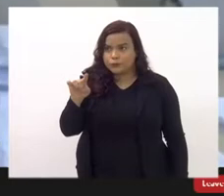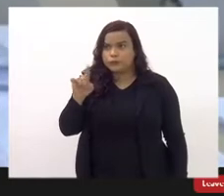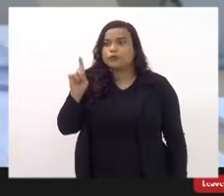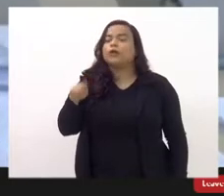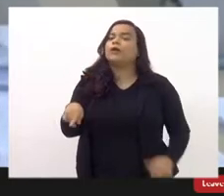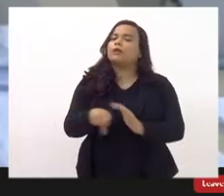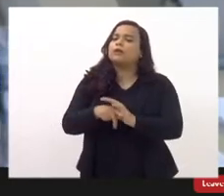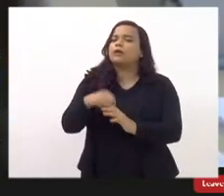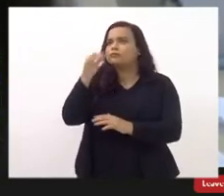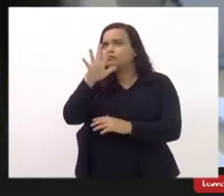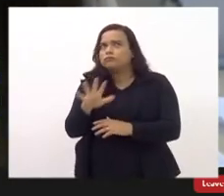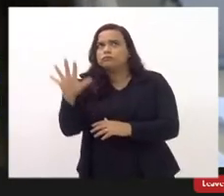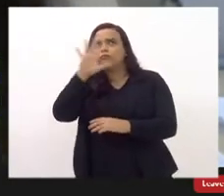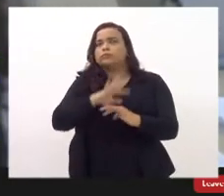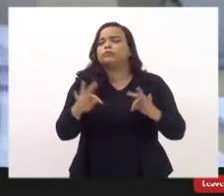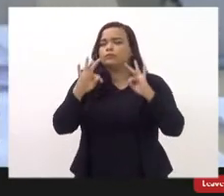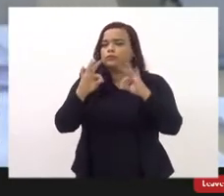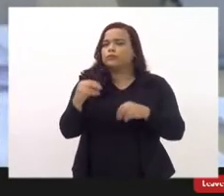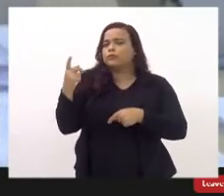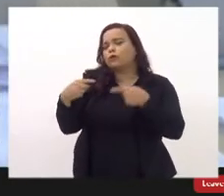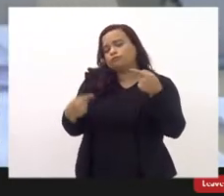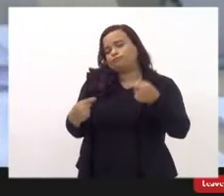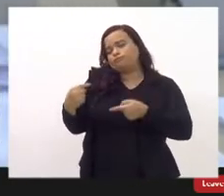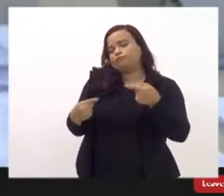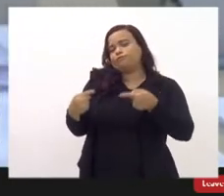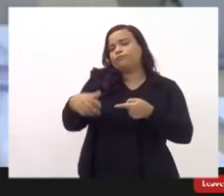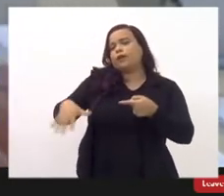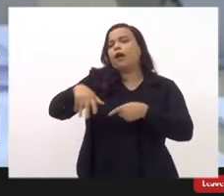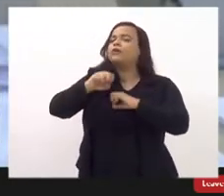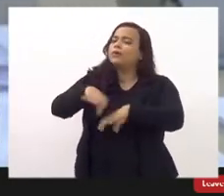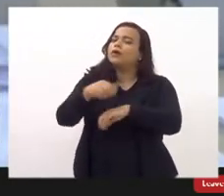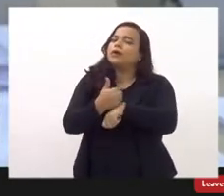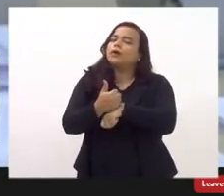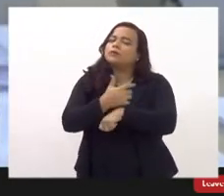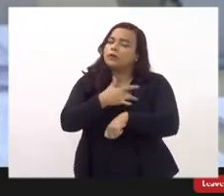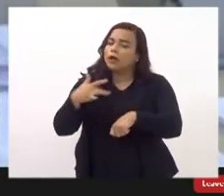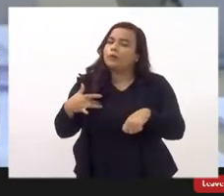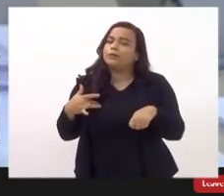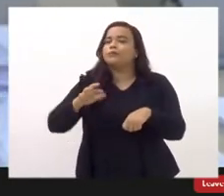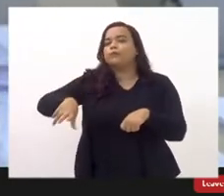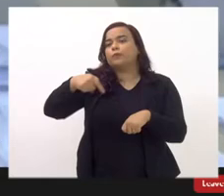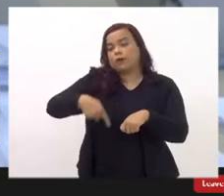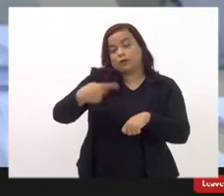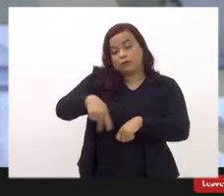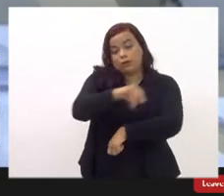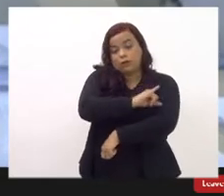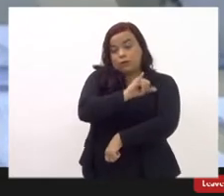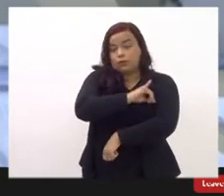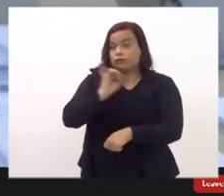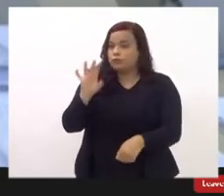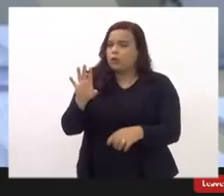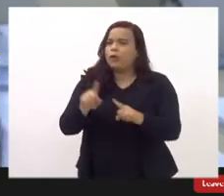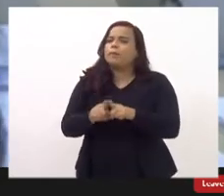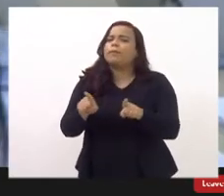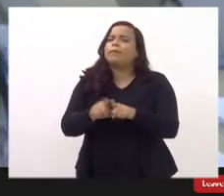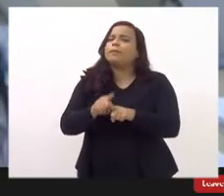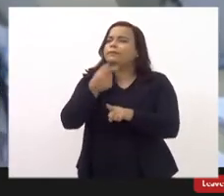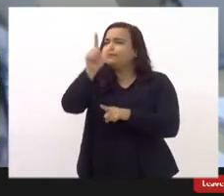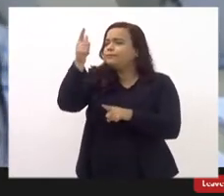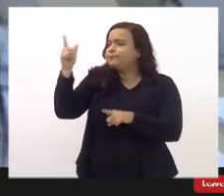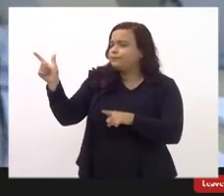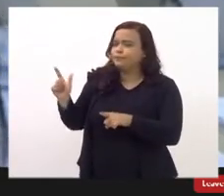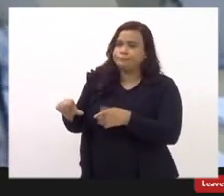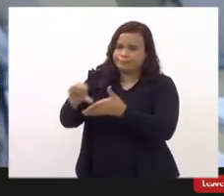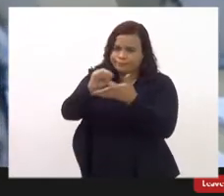educação profissional em saúde, não só no Rio de Janeiro, mas também em outras unidades do país. Então, diferente